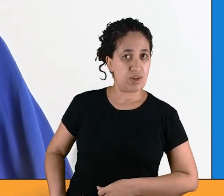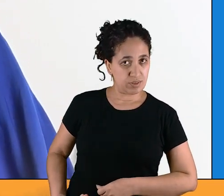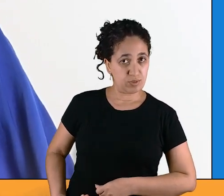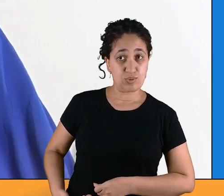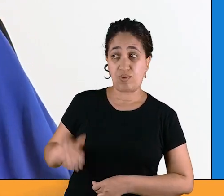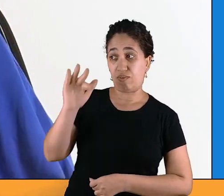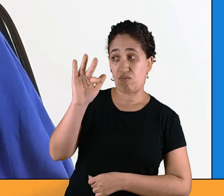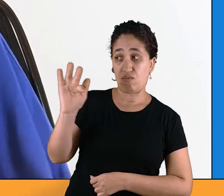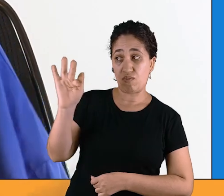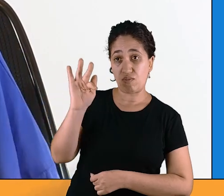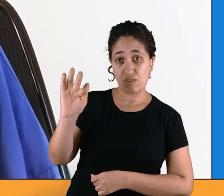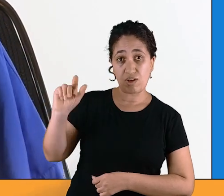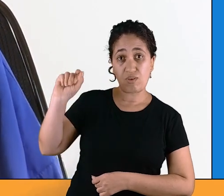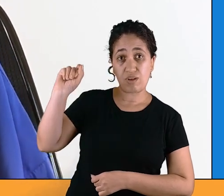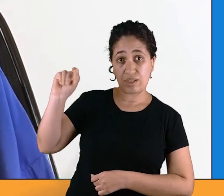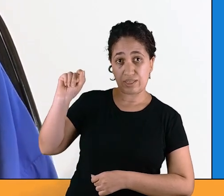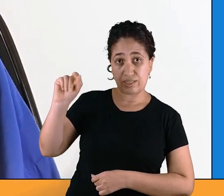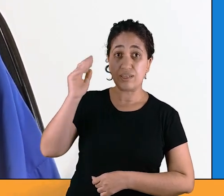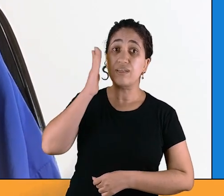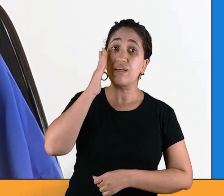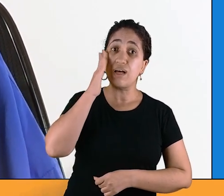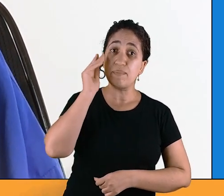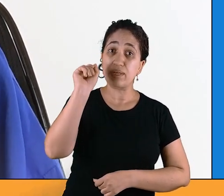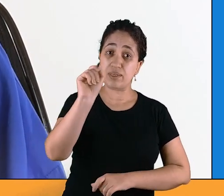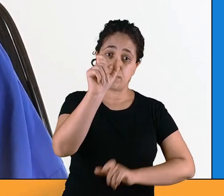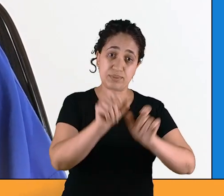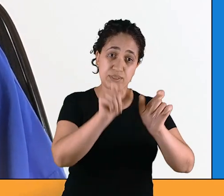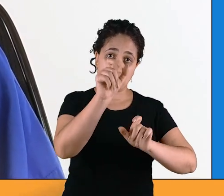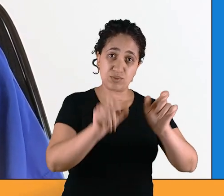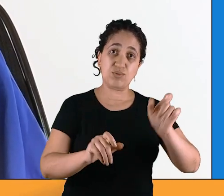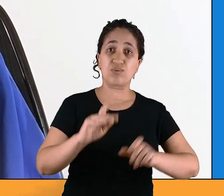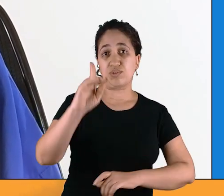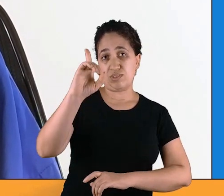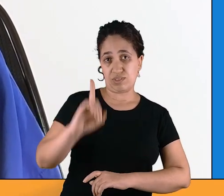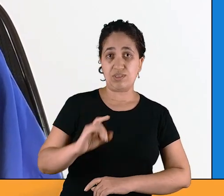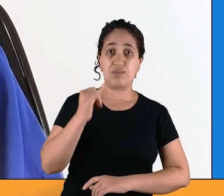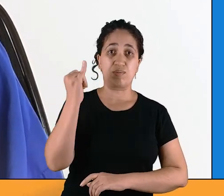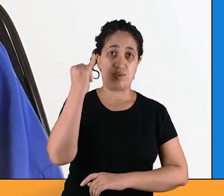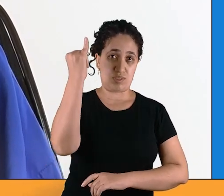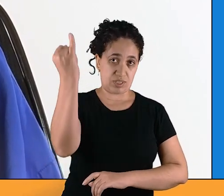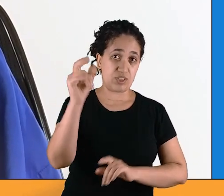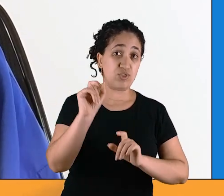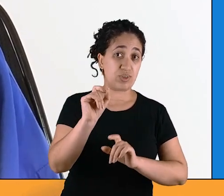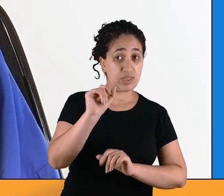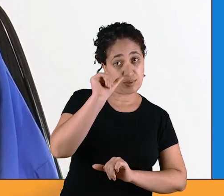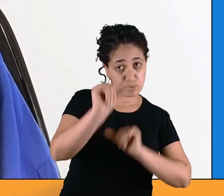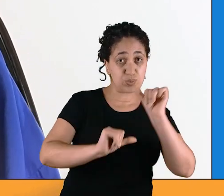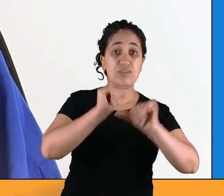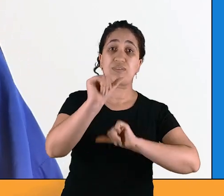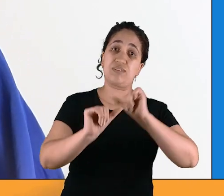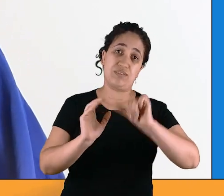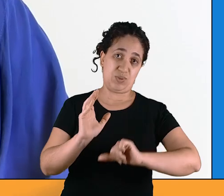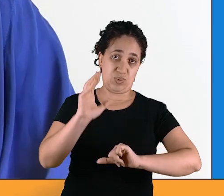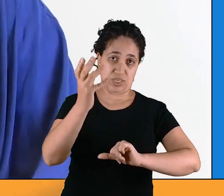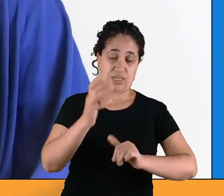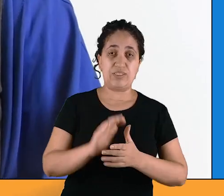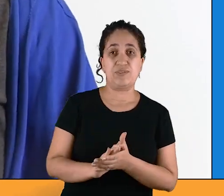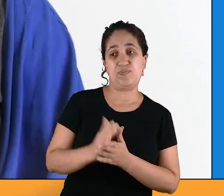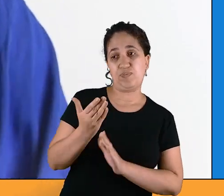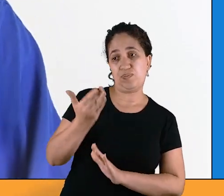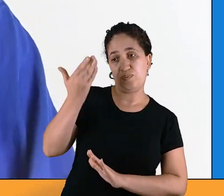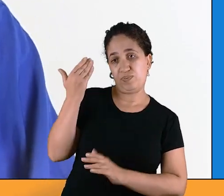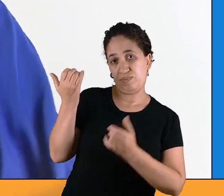né, federal que reconhece a importância das pessoas com deficiência na sociedade, a gente tem uma mudança importante. Como eu